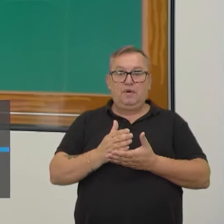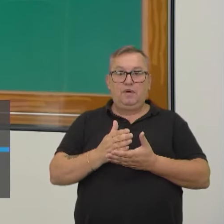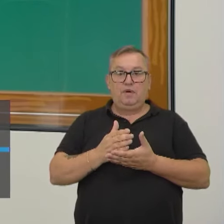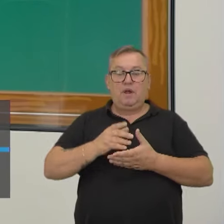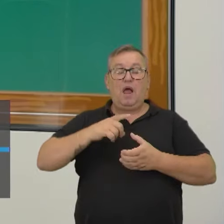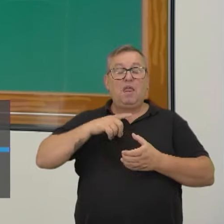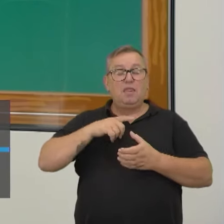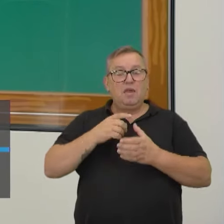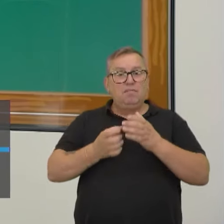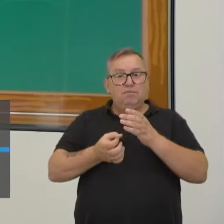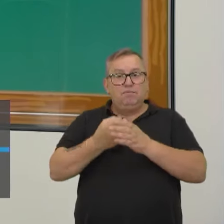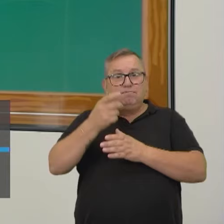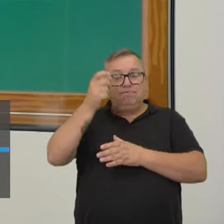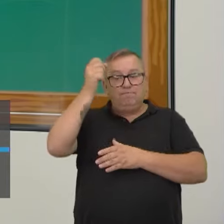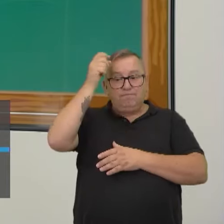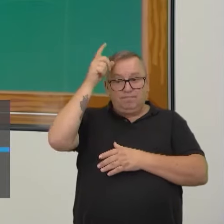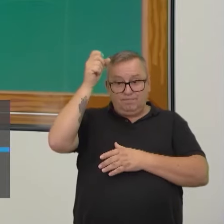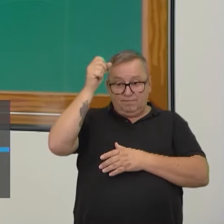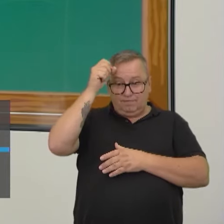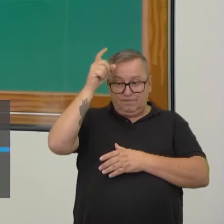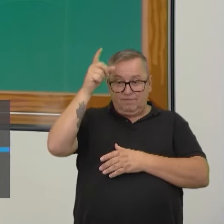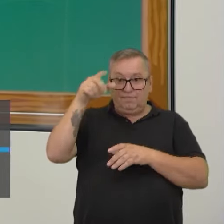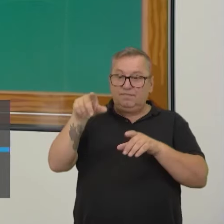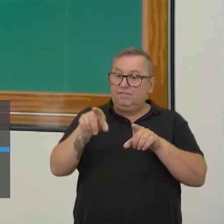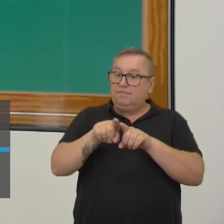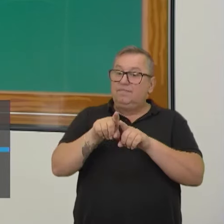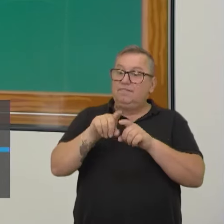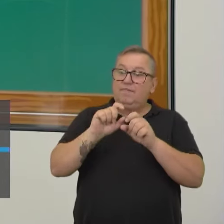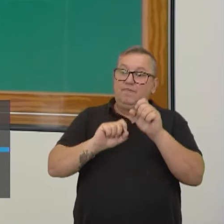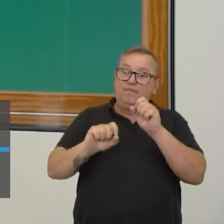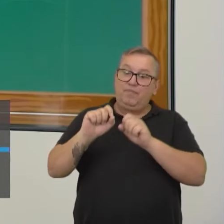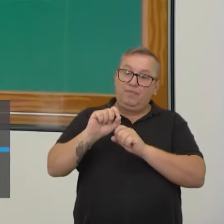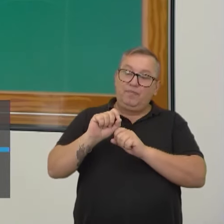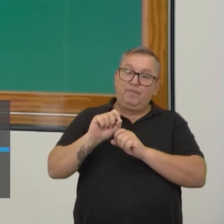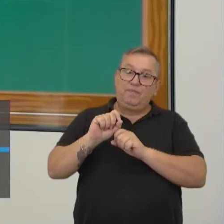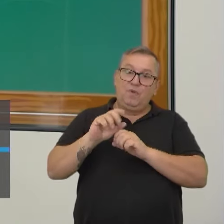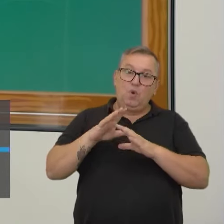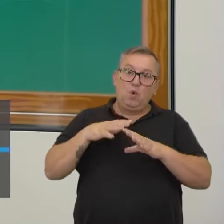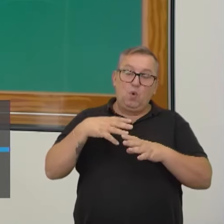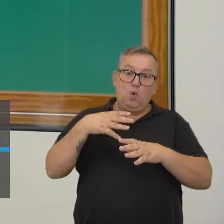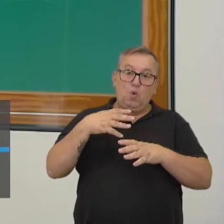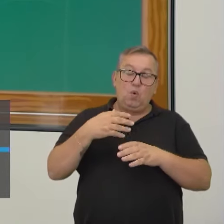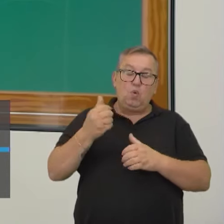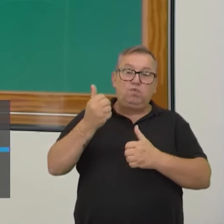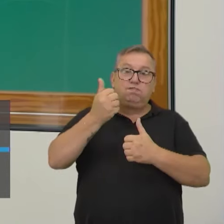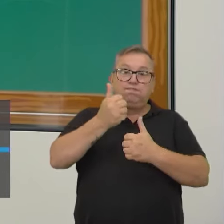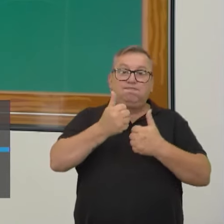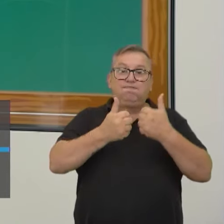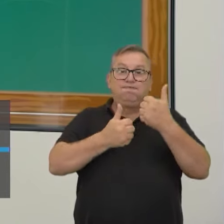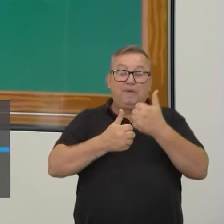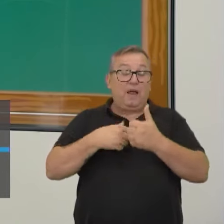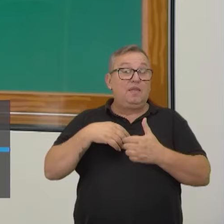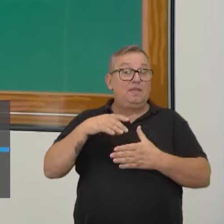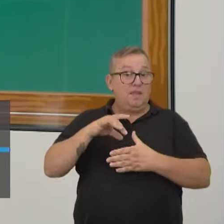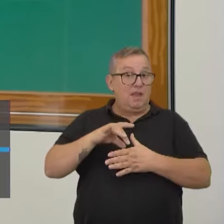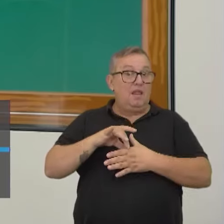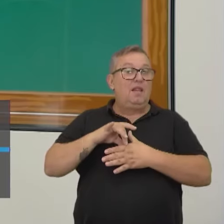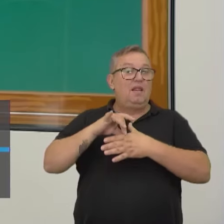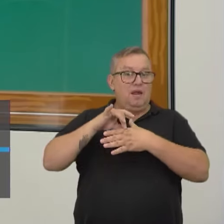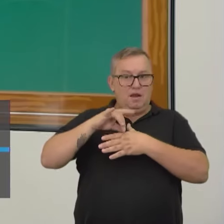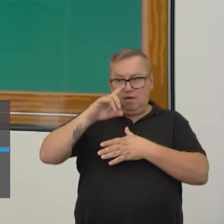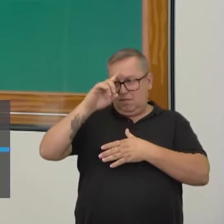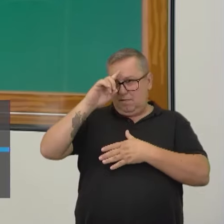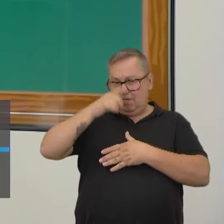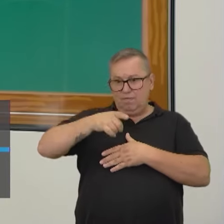uma cultura, né? Eles fixam, ali eles começam a criar uma hierarquia. Então, nós temos alguns chefes que mandam